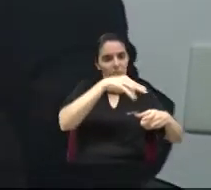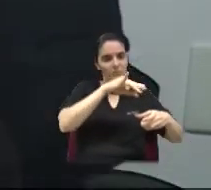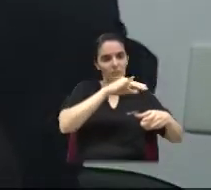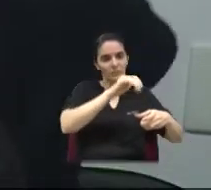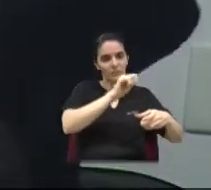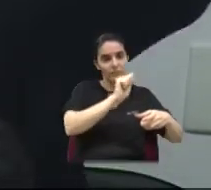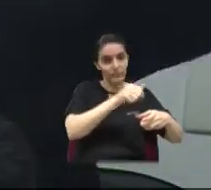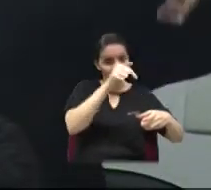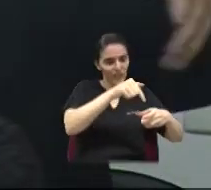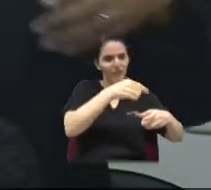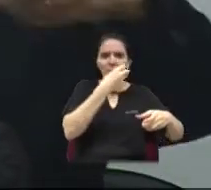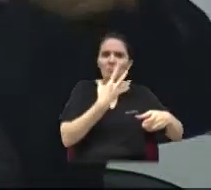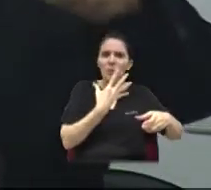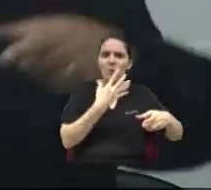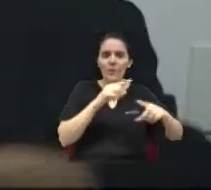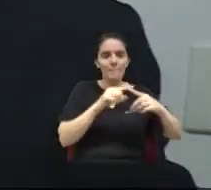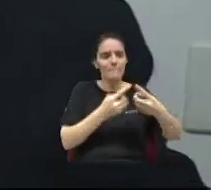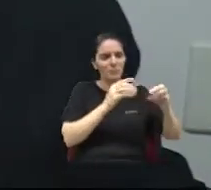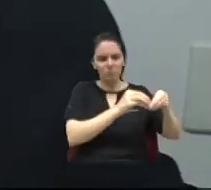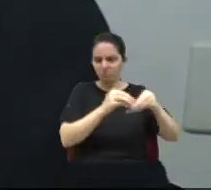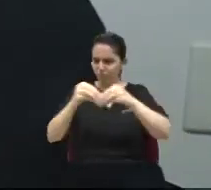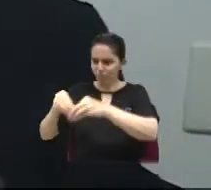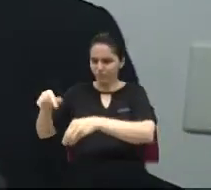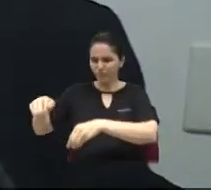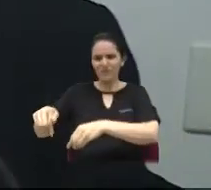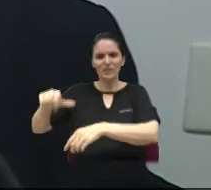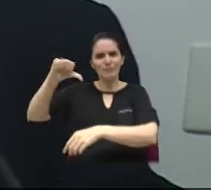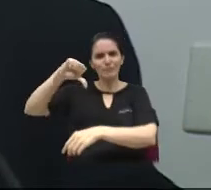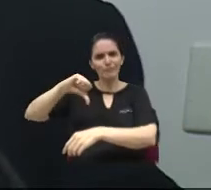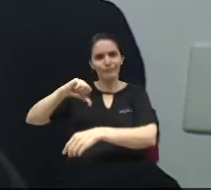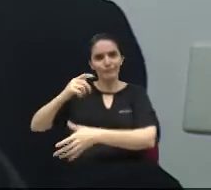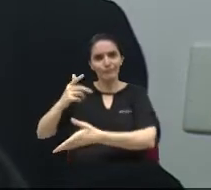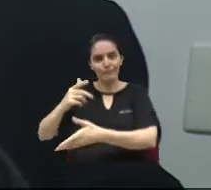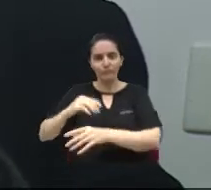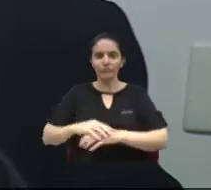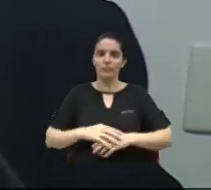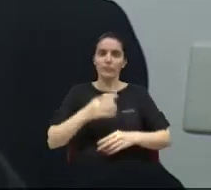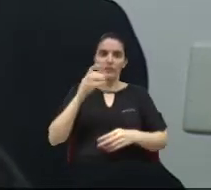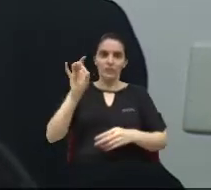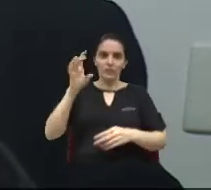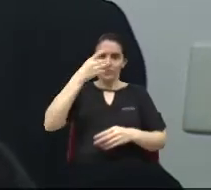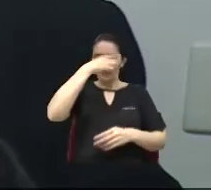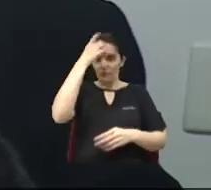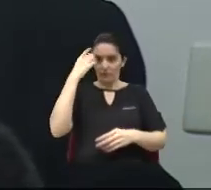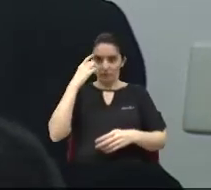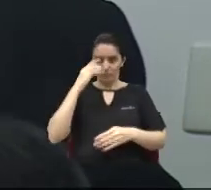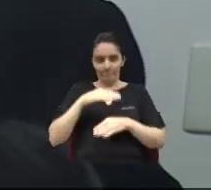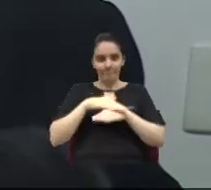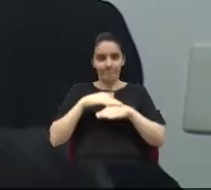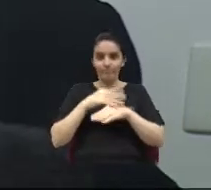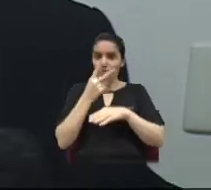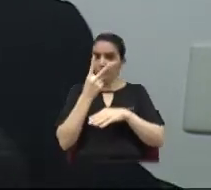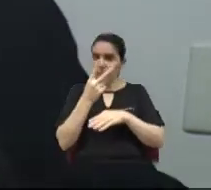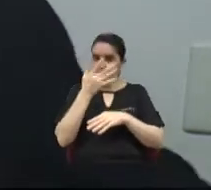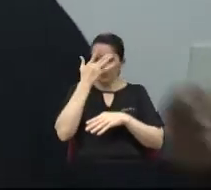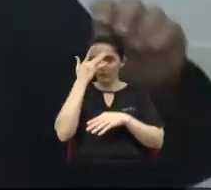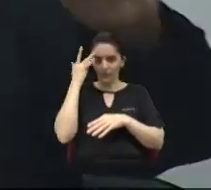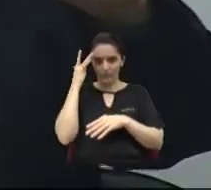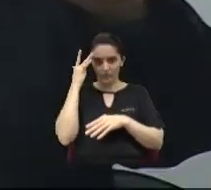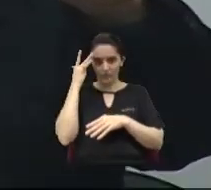eu acho que deve continuar. Inclusive, hoje eu conversei com 2 pessoas que falaram que a